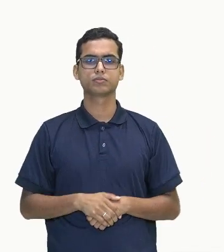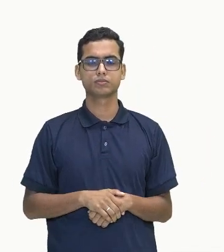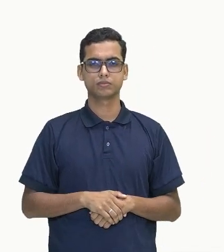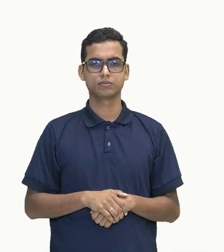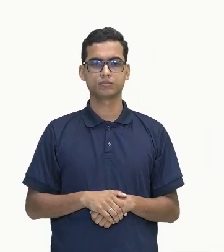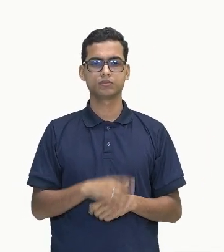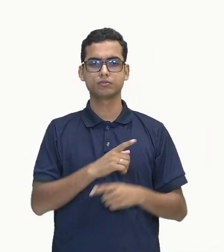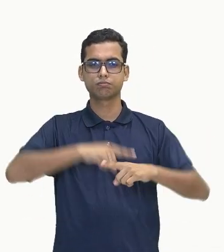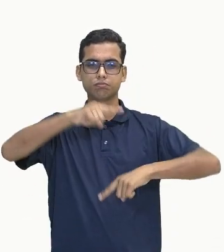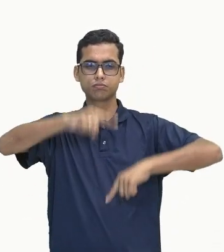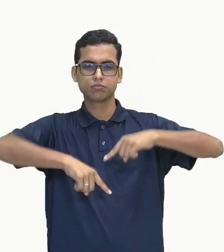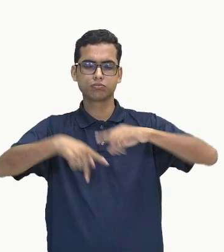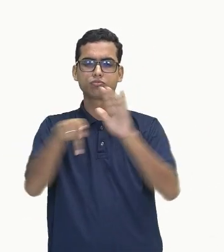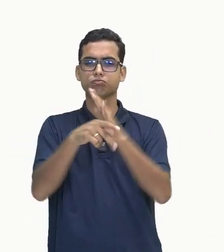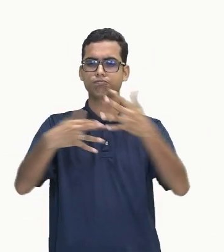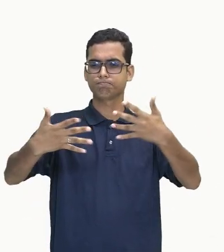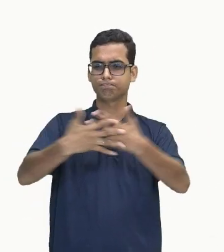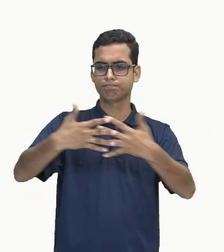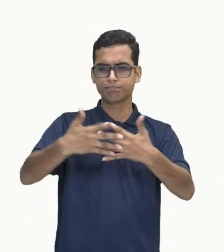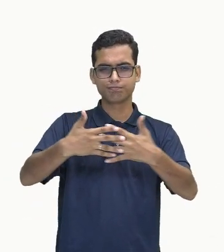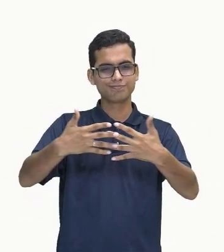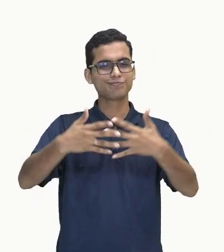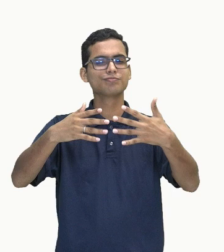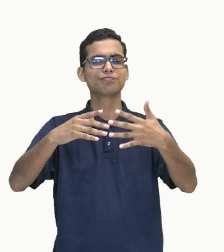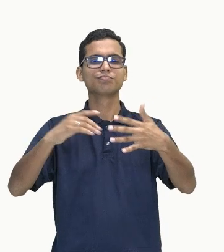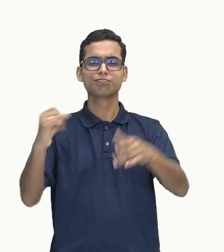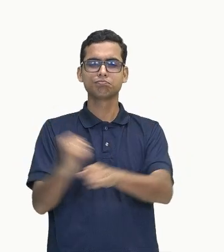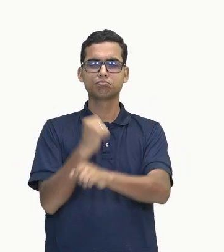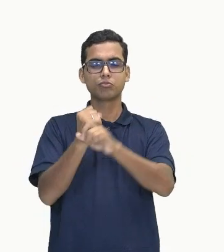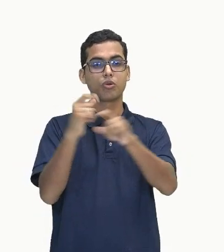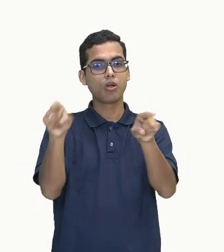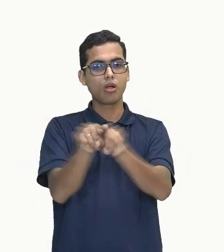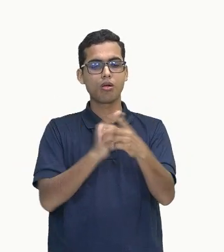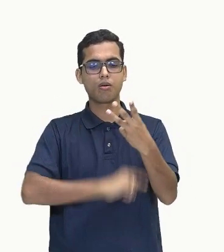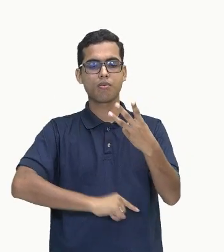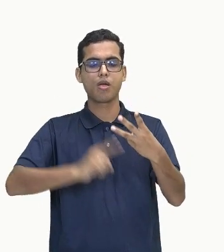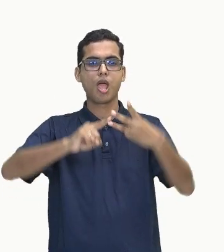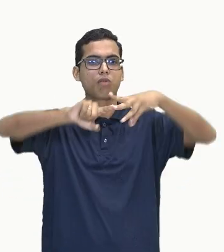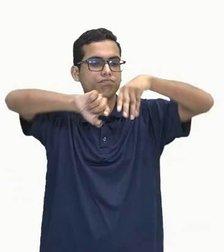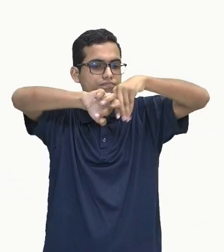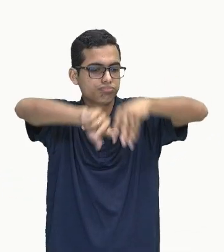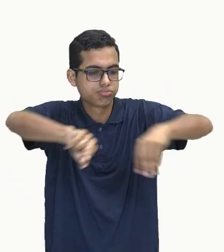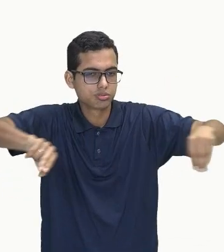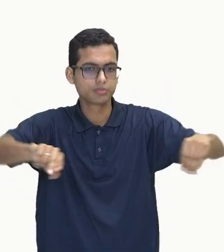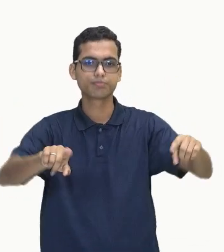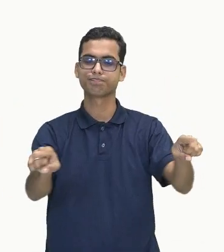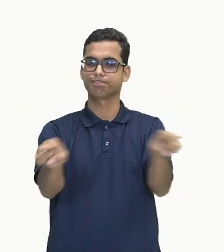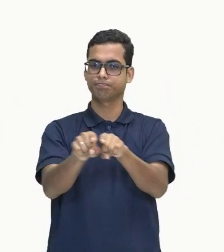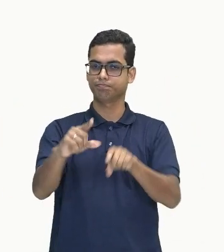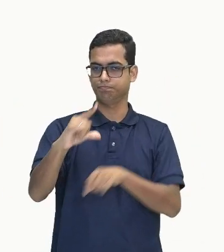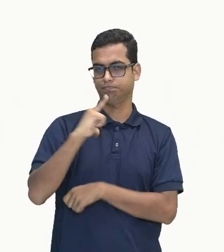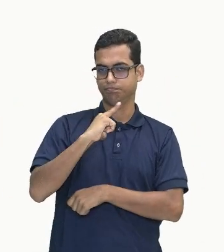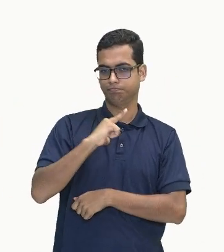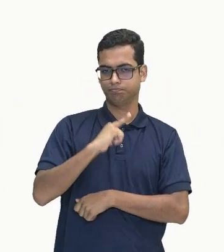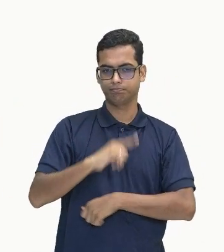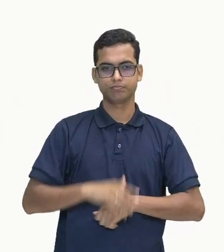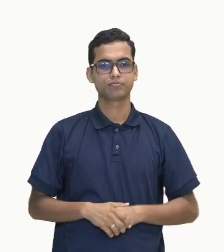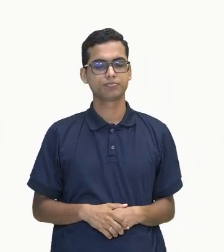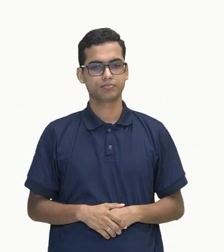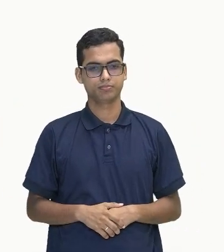produtos têxteis, né, de tecidos, e também aqui os minerais, tá bom? A expansão também das plantações de